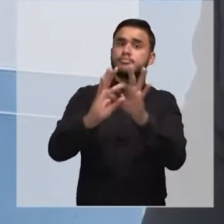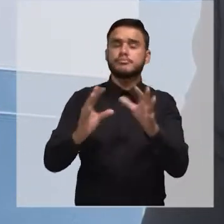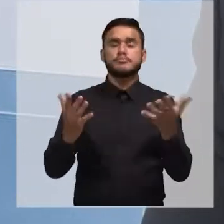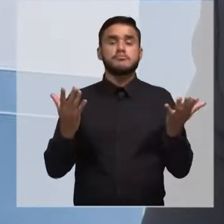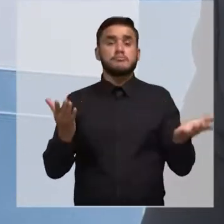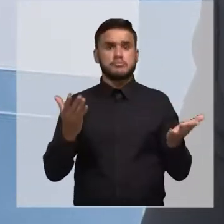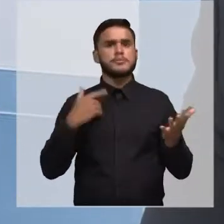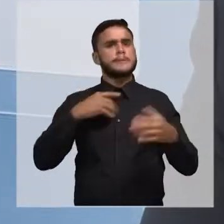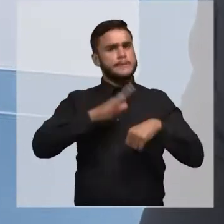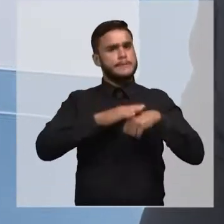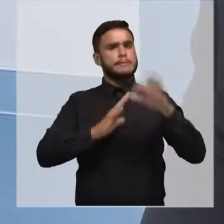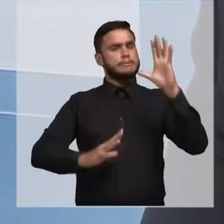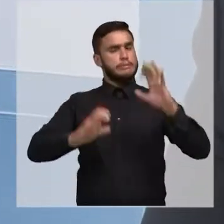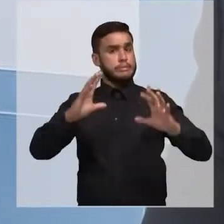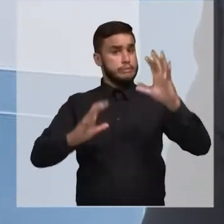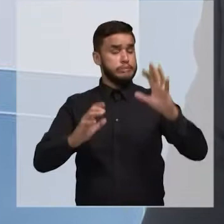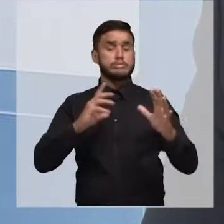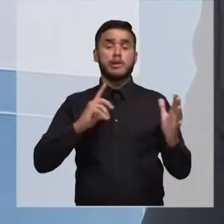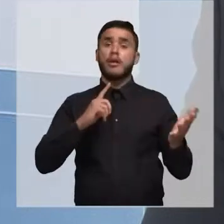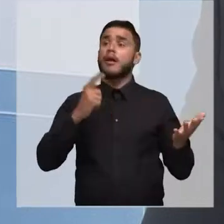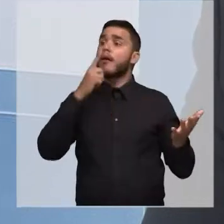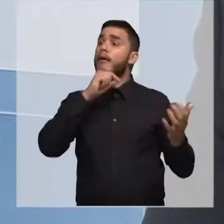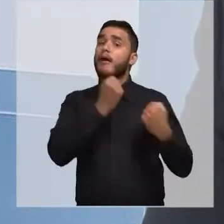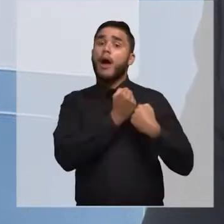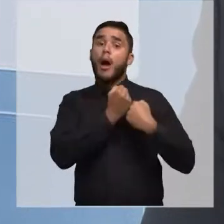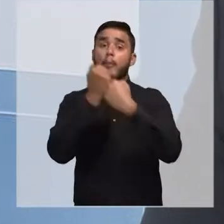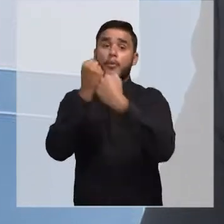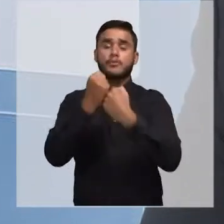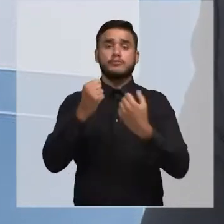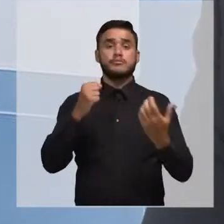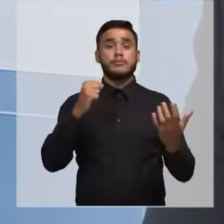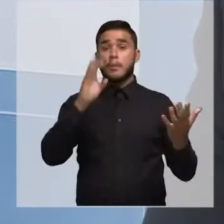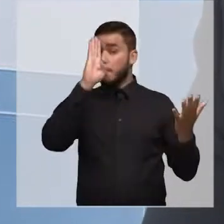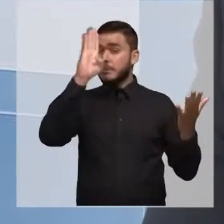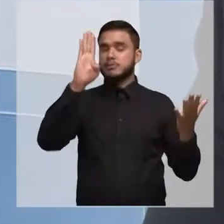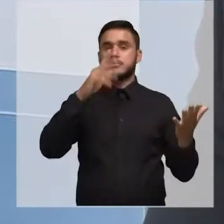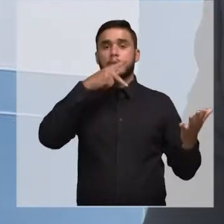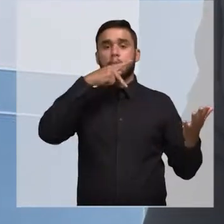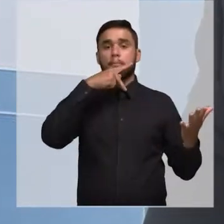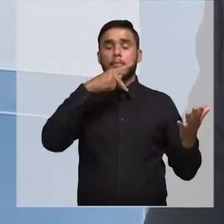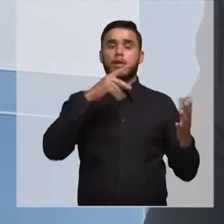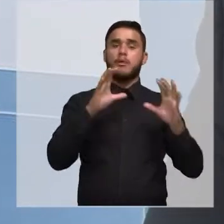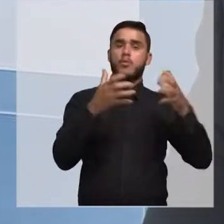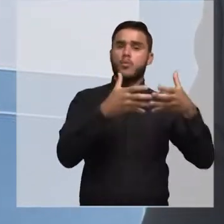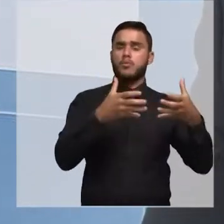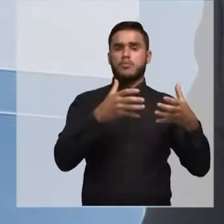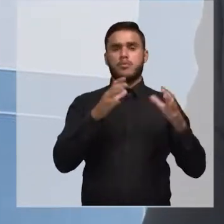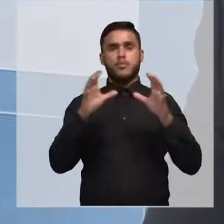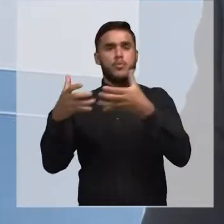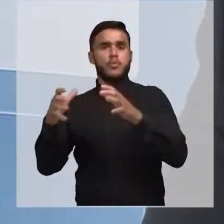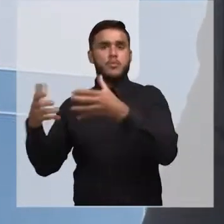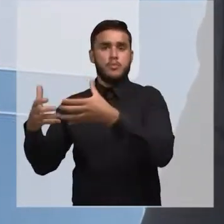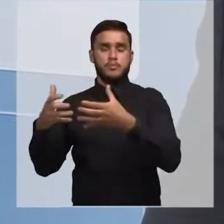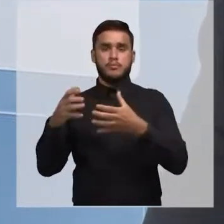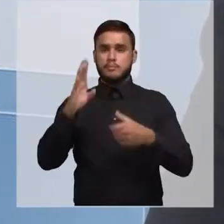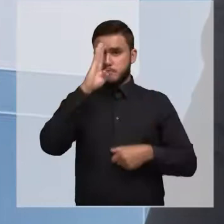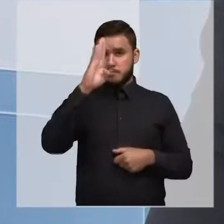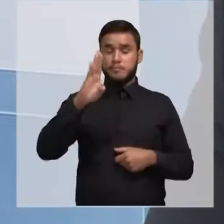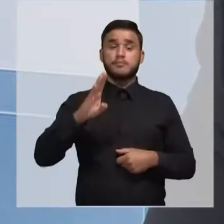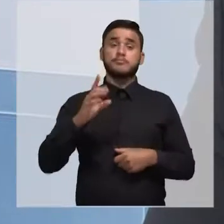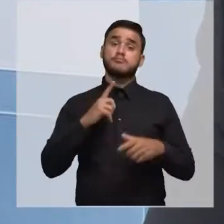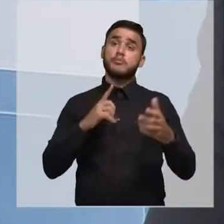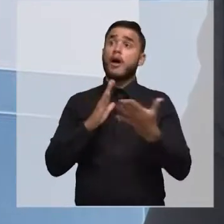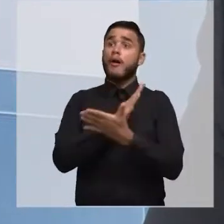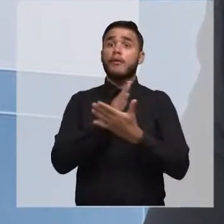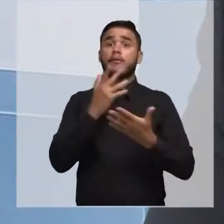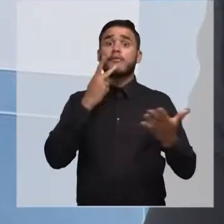mesmo fratricida entre esses partidos em busca de apoio, principalmente dos partidos do centro, né? E de dois partidos de esquerda que